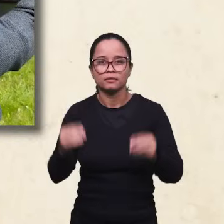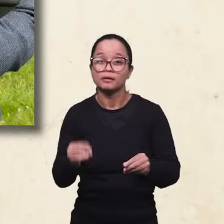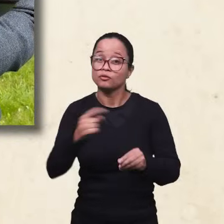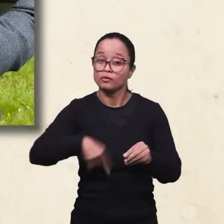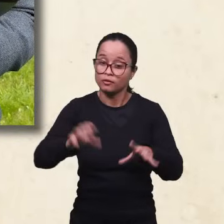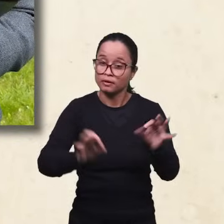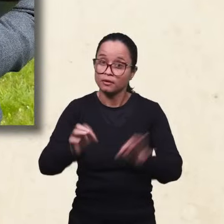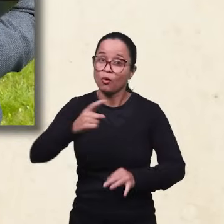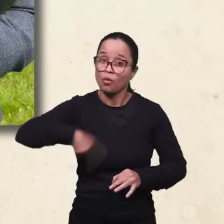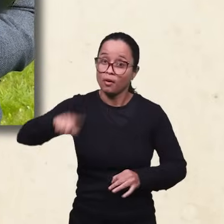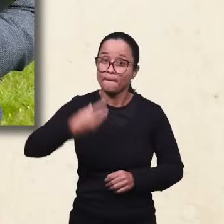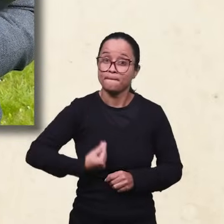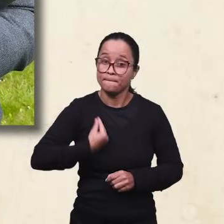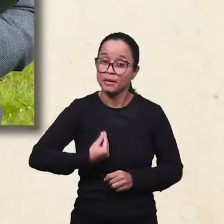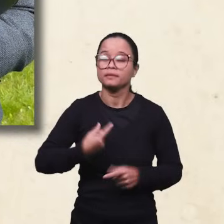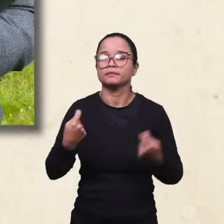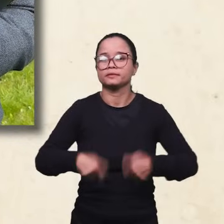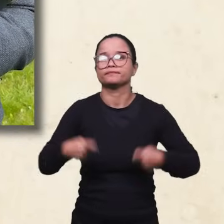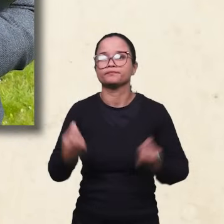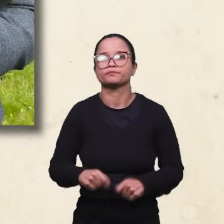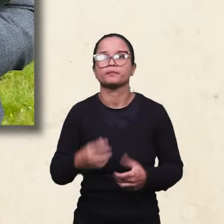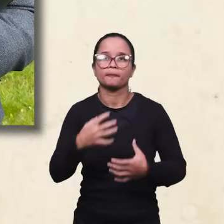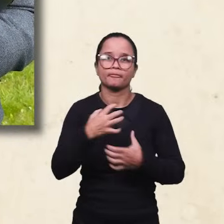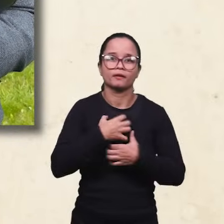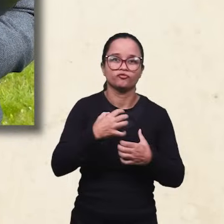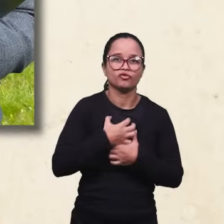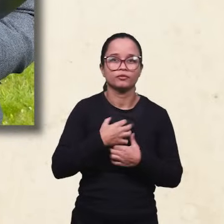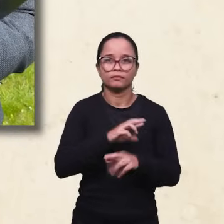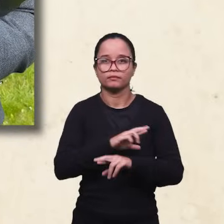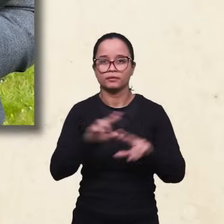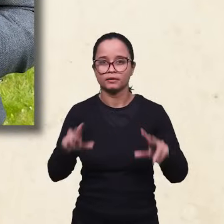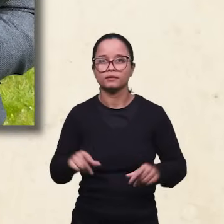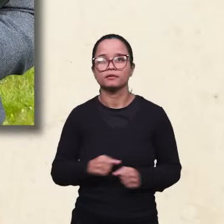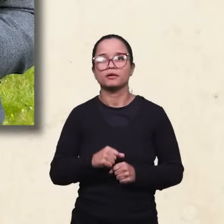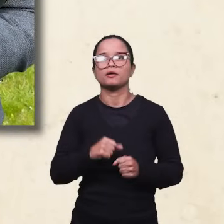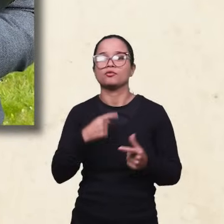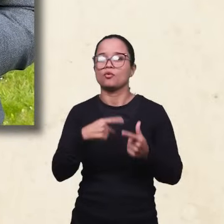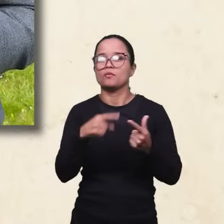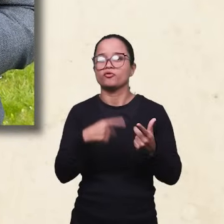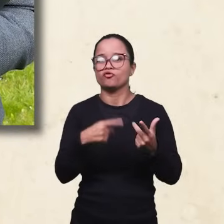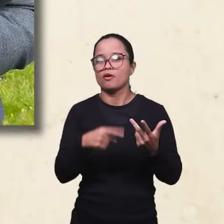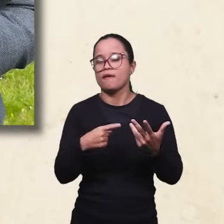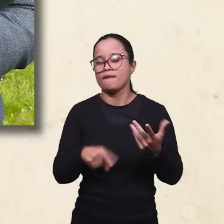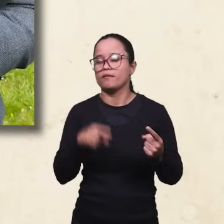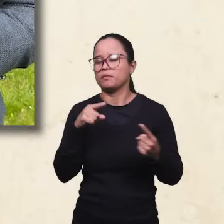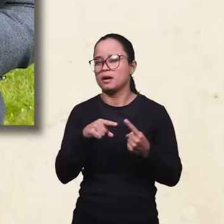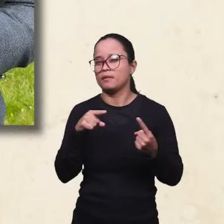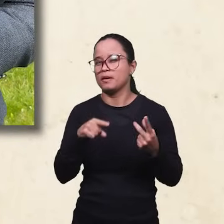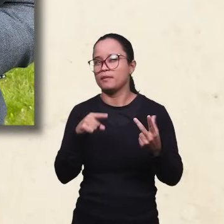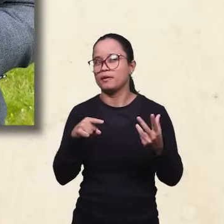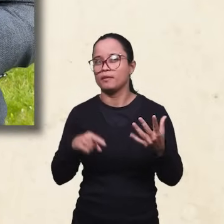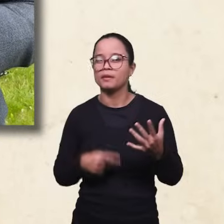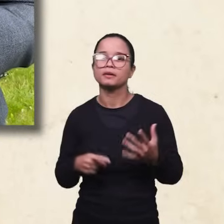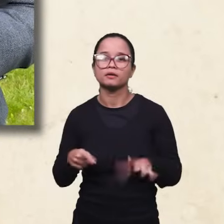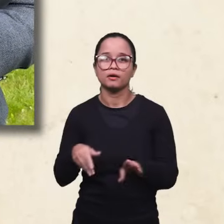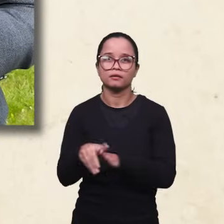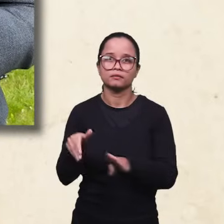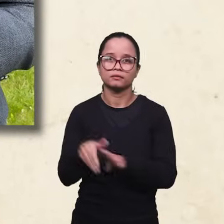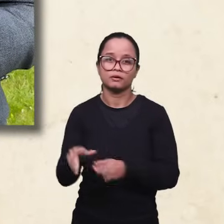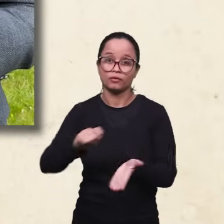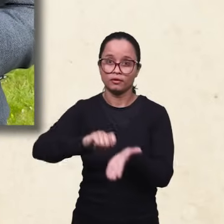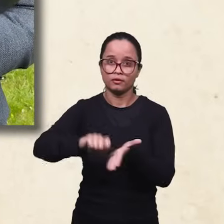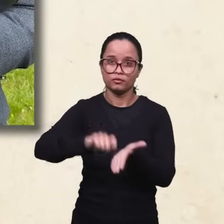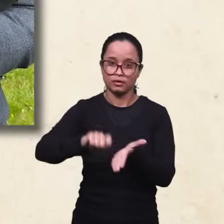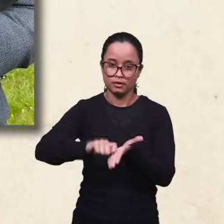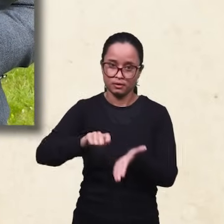nós temos que fazer. E tem várias maneiras, tem a maneira que você faz metas, você sentar, e é recomendado